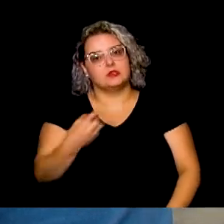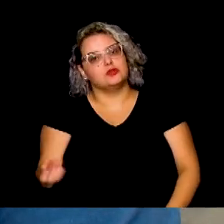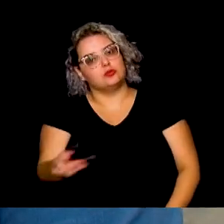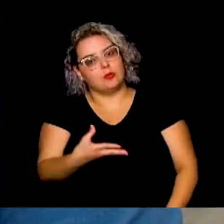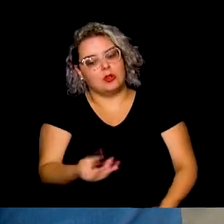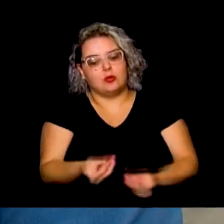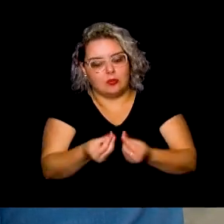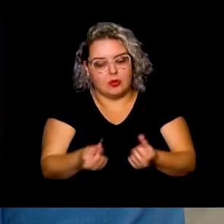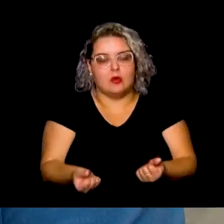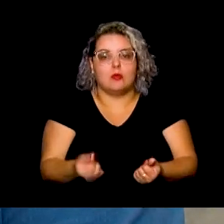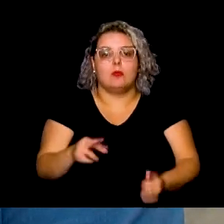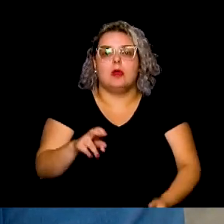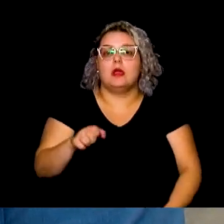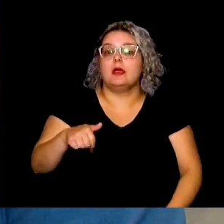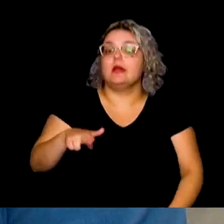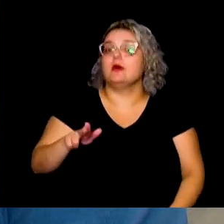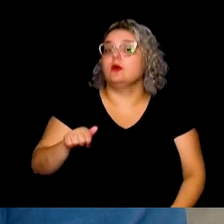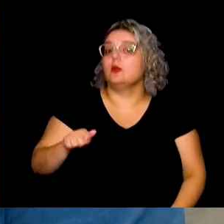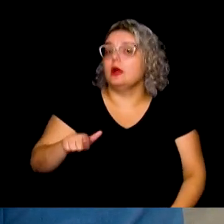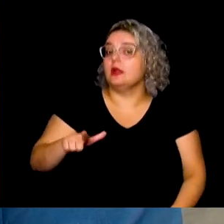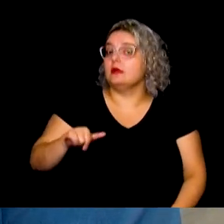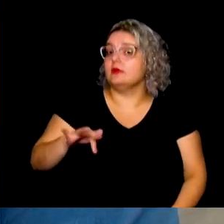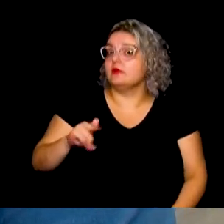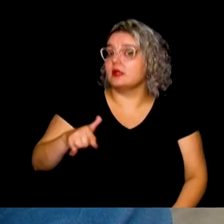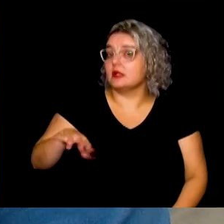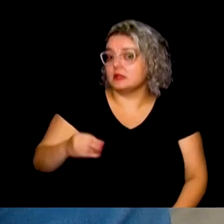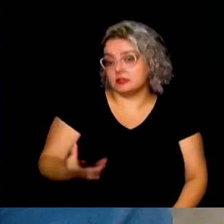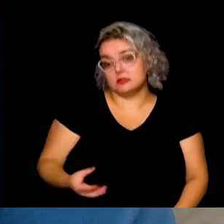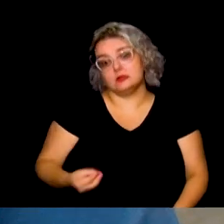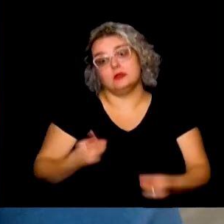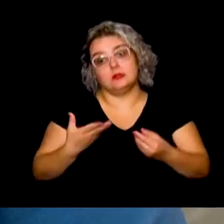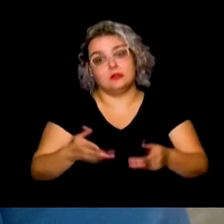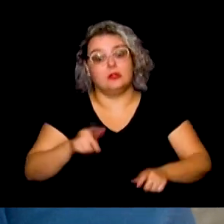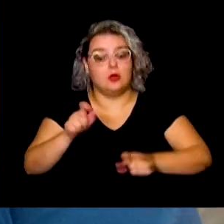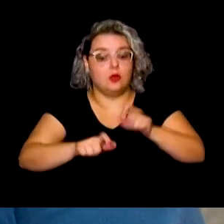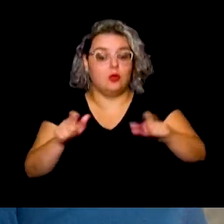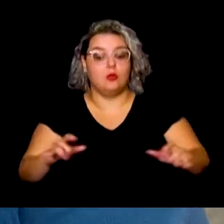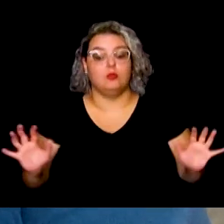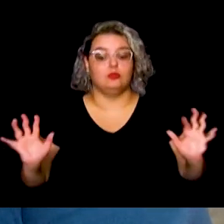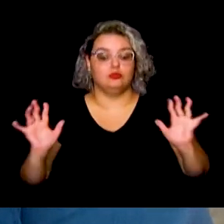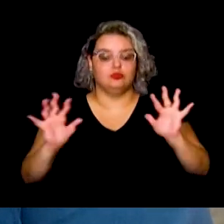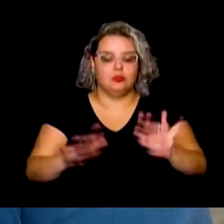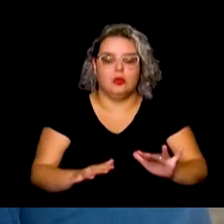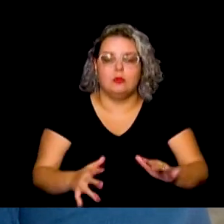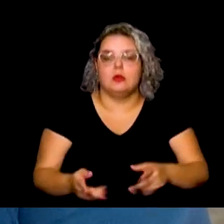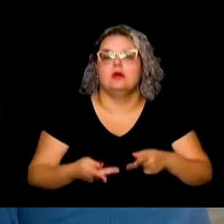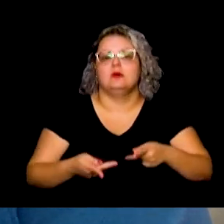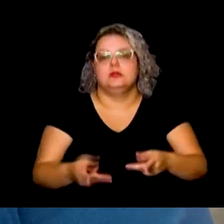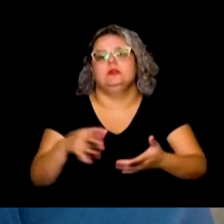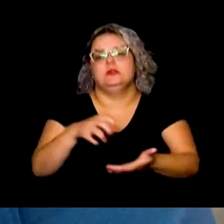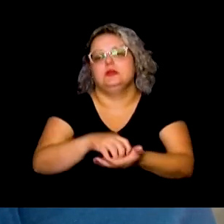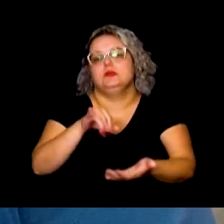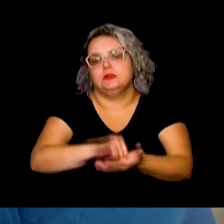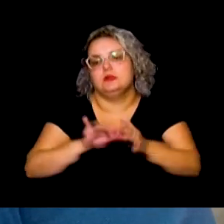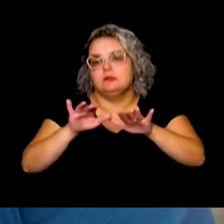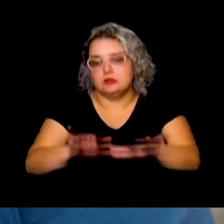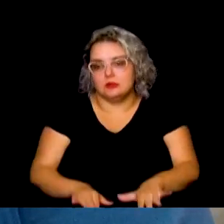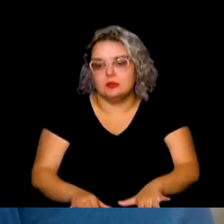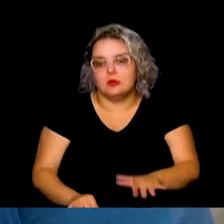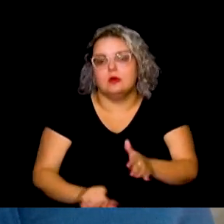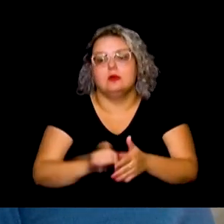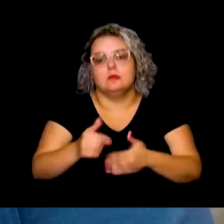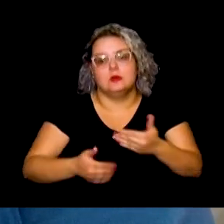nós temos que dar uma nova qualificação uma requalificação nós temos que trazer o povo para o centro da cidade então